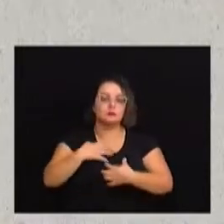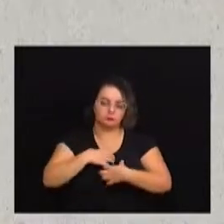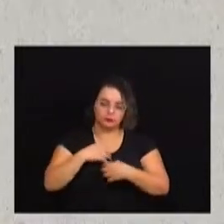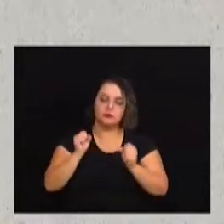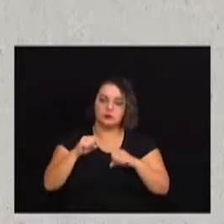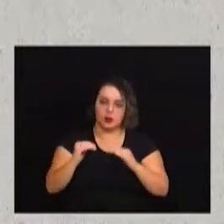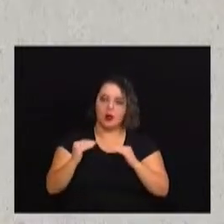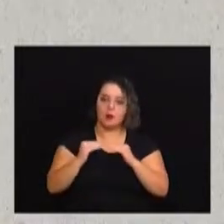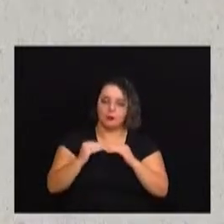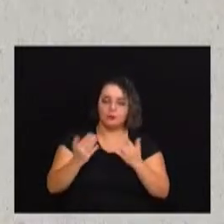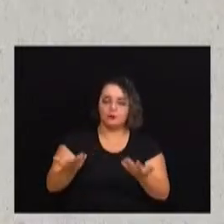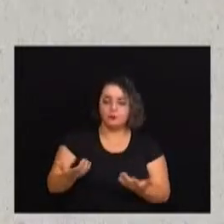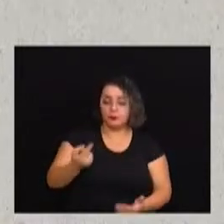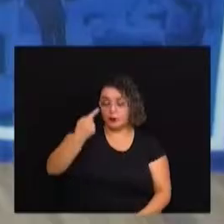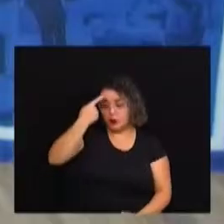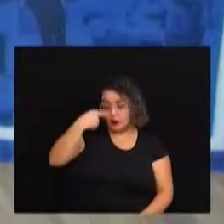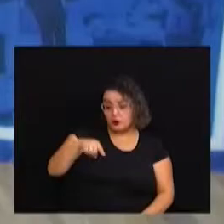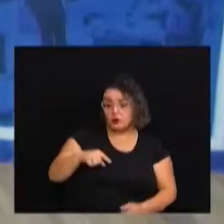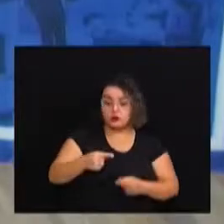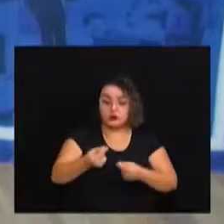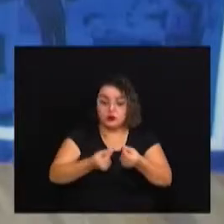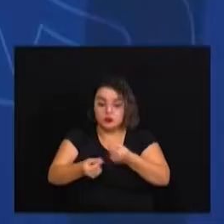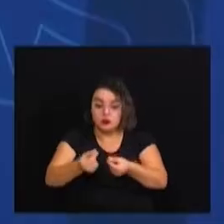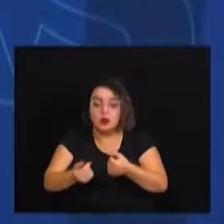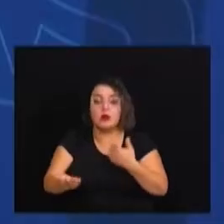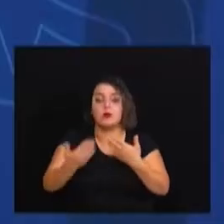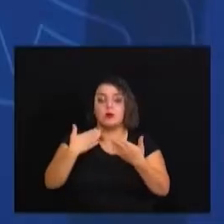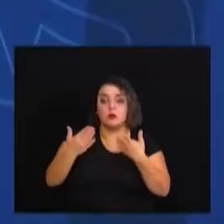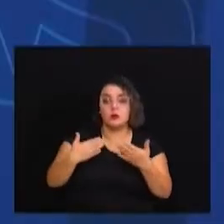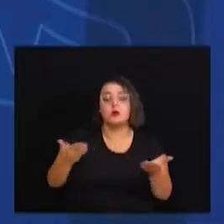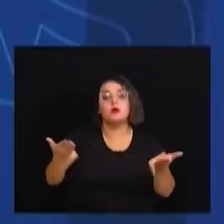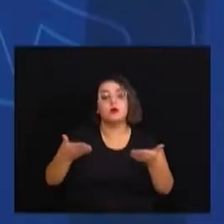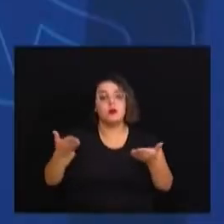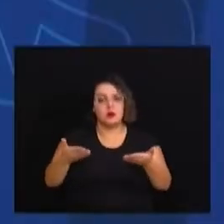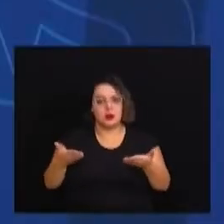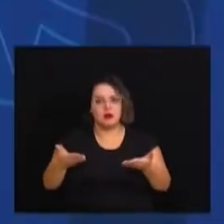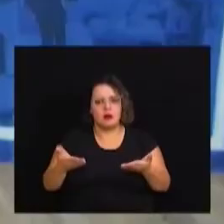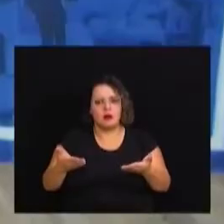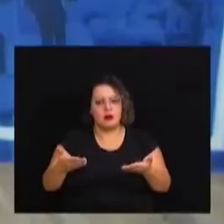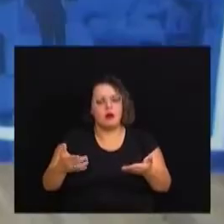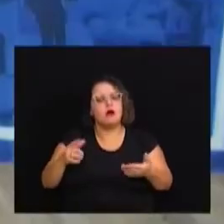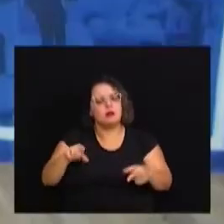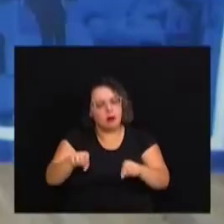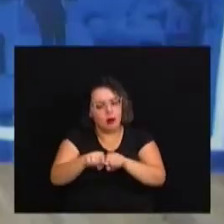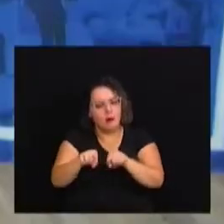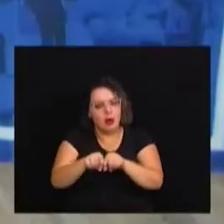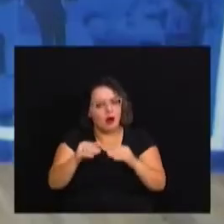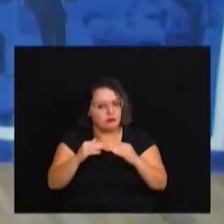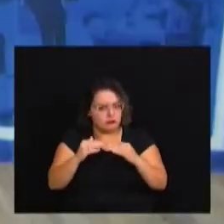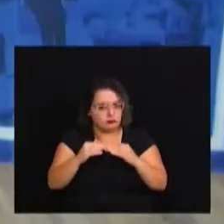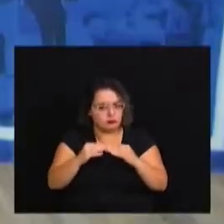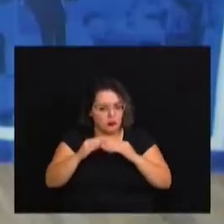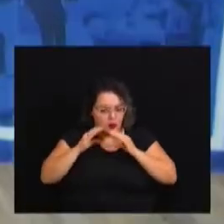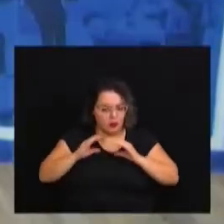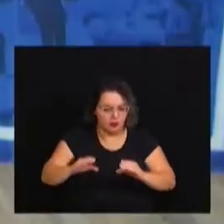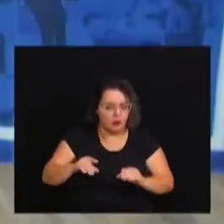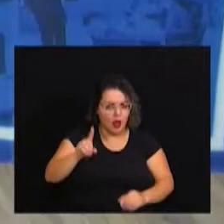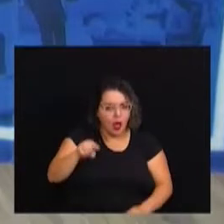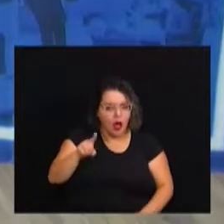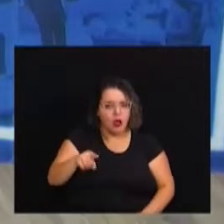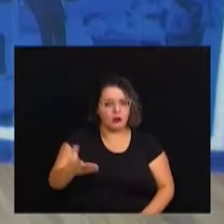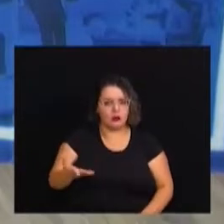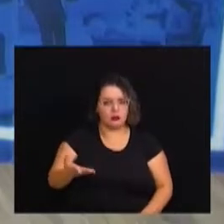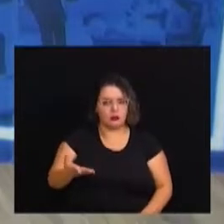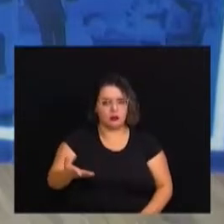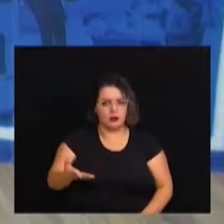emoções. E isso dos perfis financeiros que a gente vai conversar hoje tem a ver com essa questão comportamental, né?